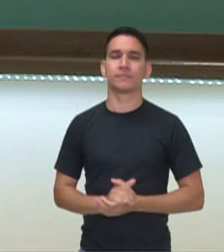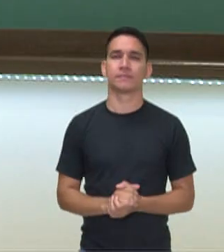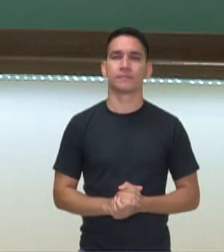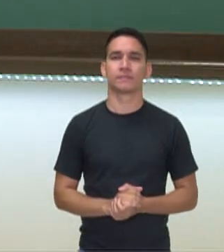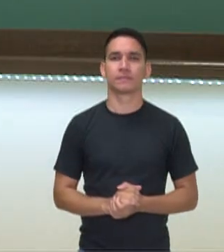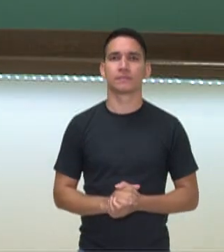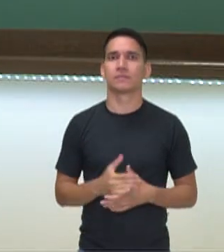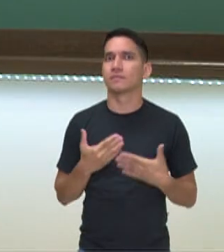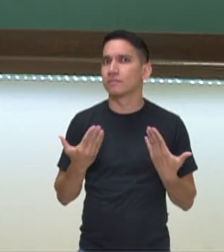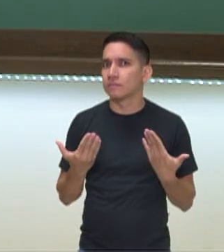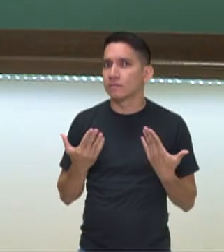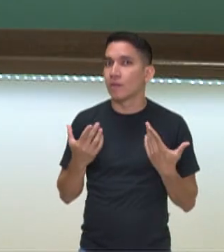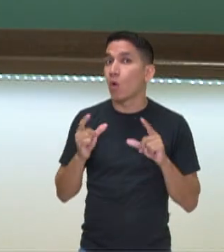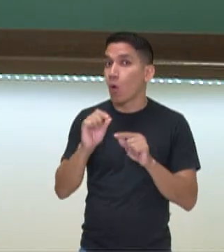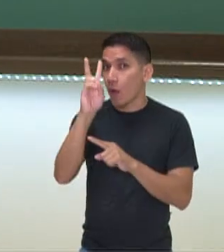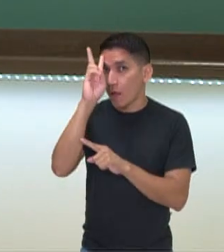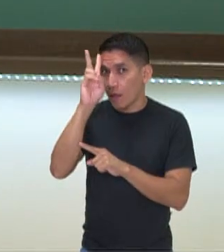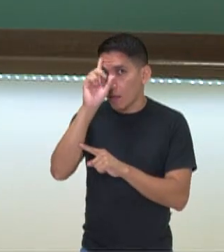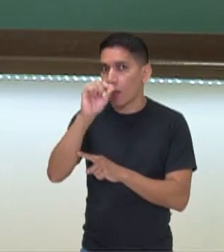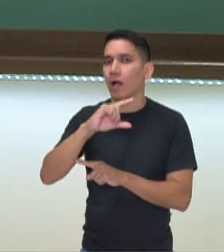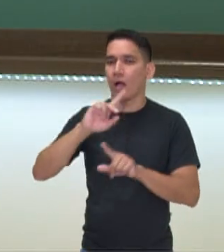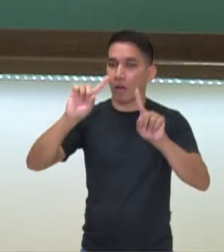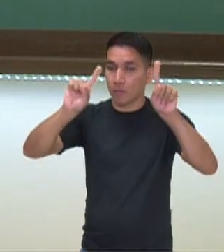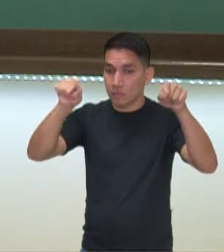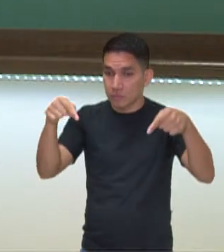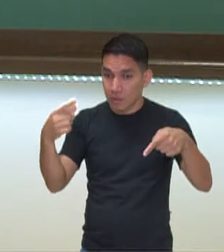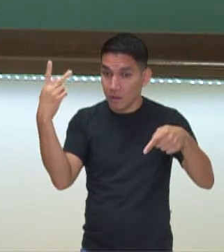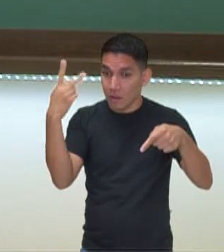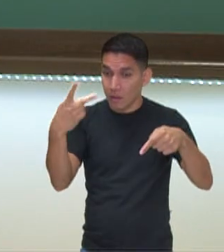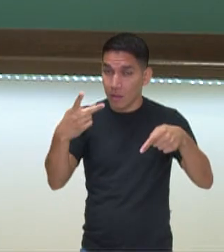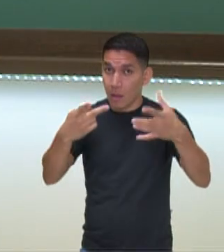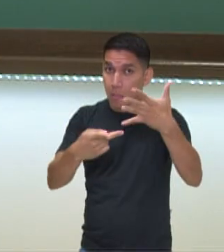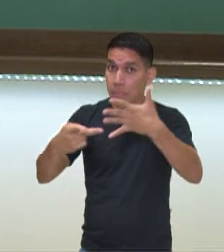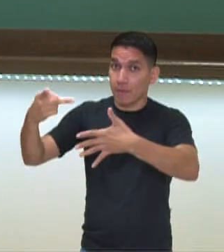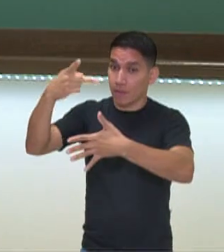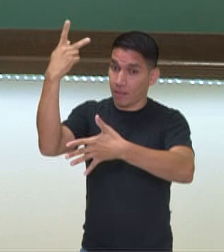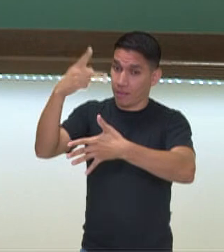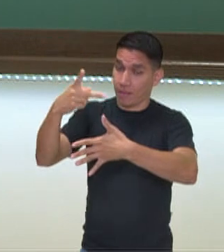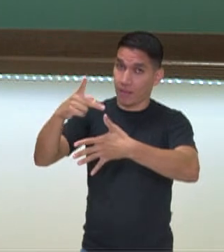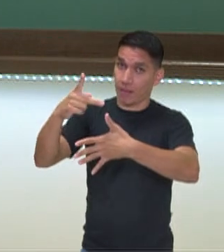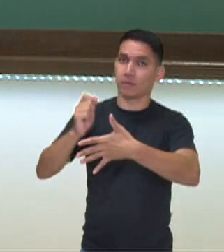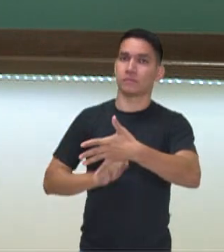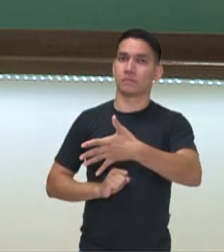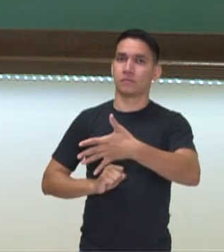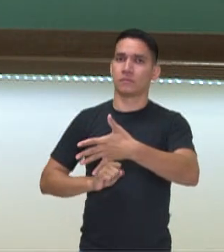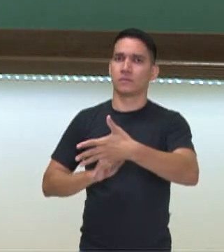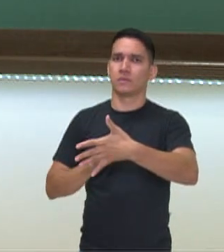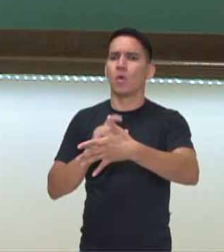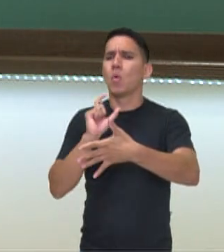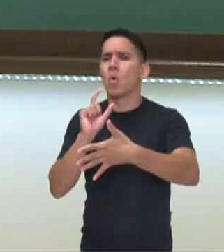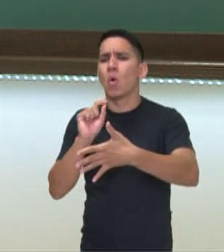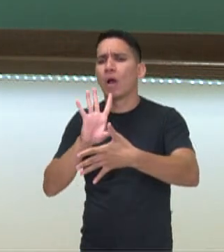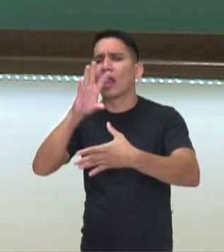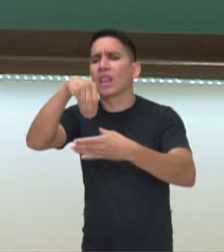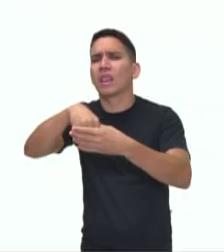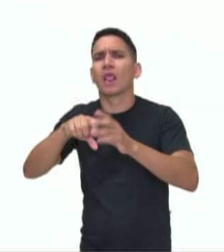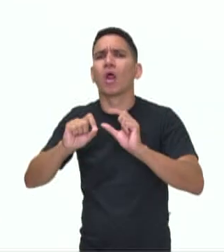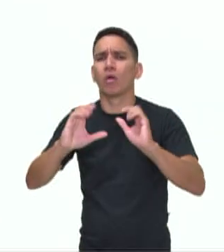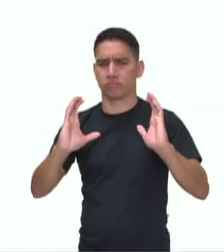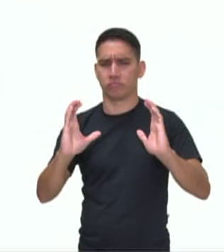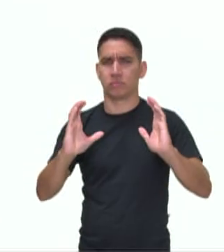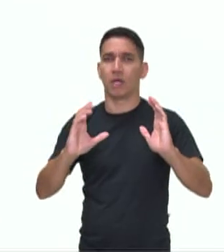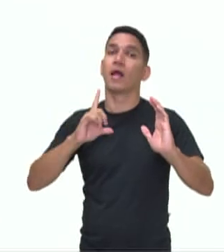parênteses. Lembrando que tem parênteses, vou resolver o que tem lá dentro primeiro. Mas o que tem lá dentro primeiro? Ó,